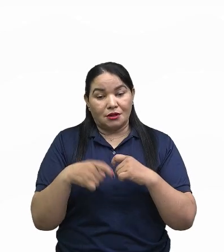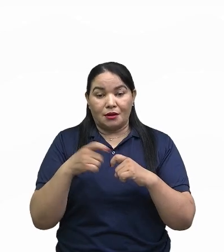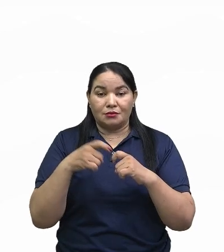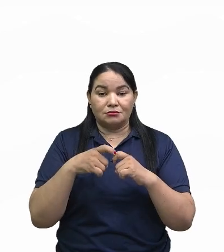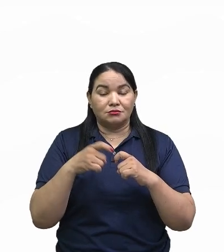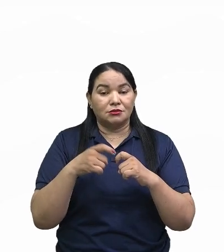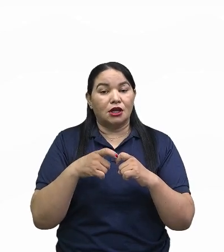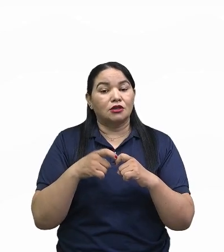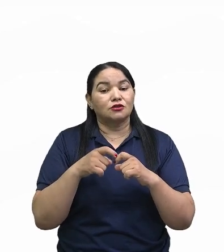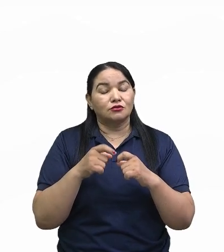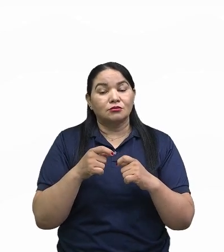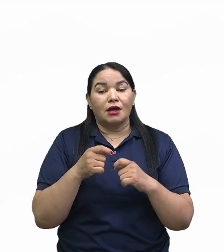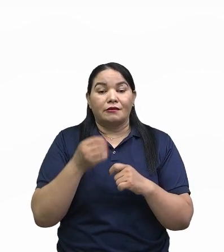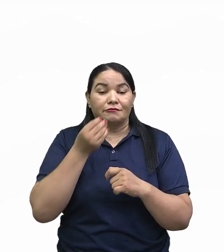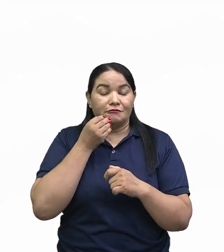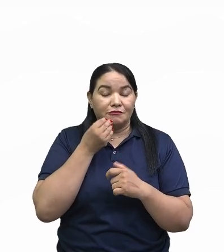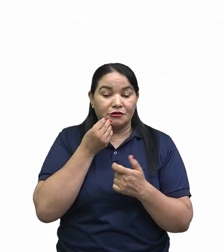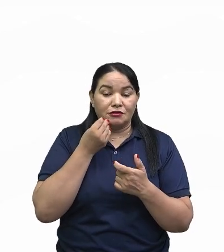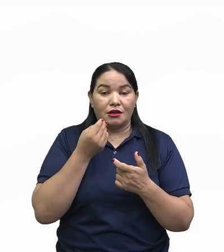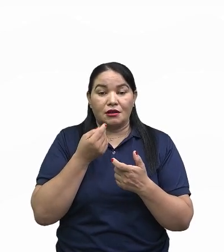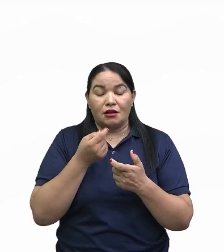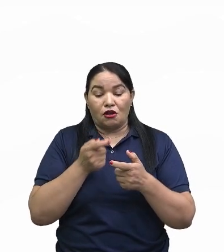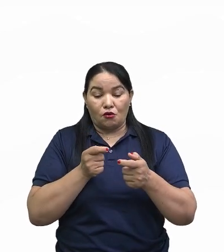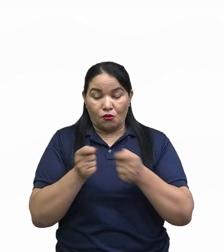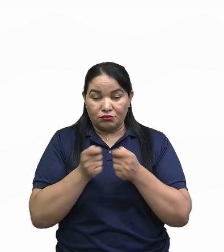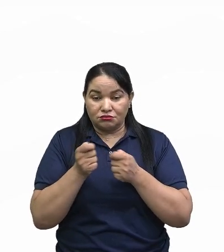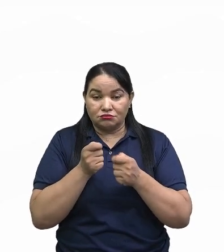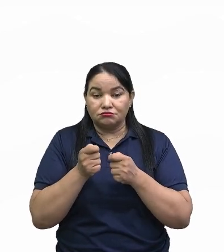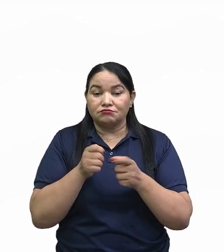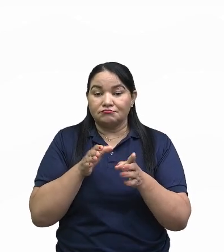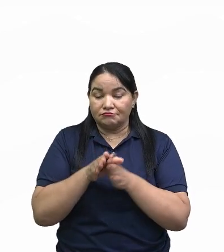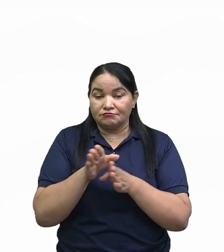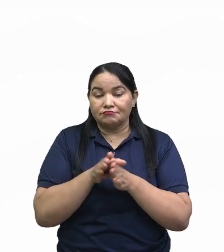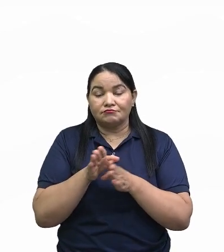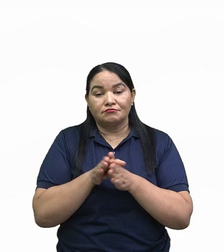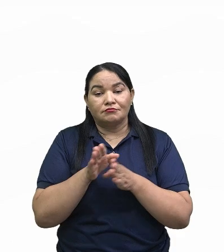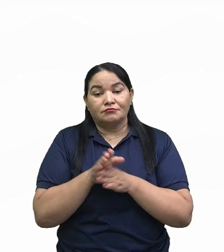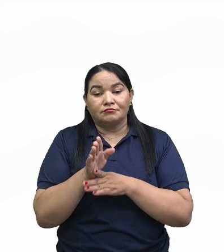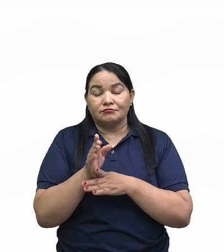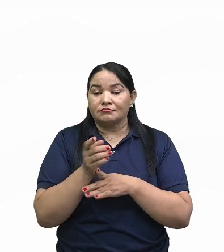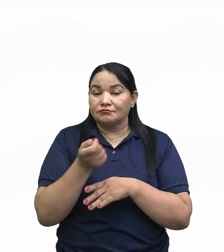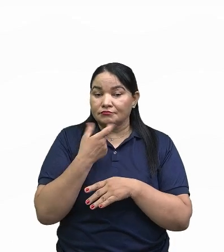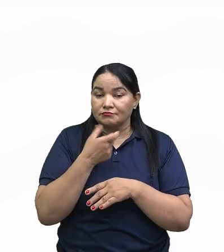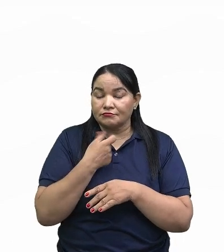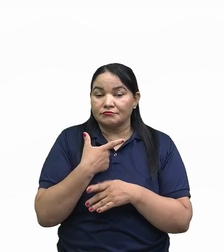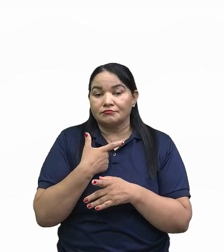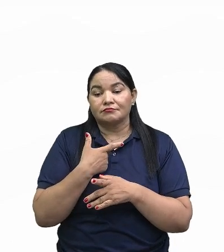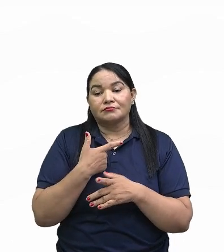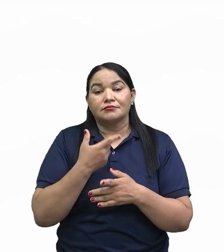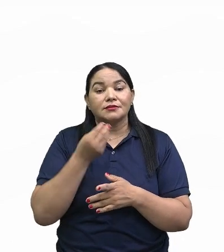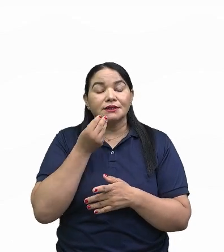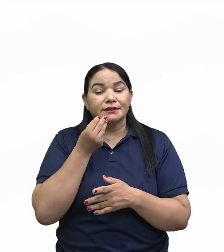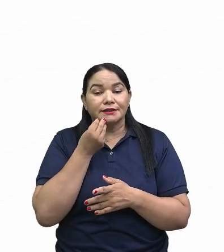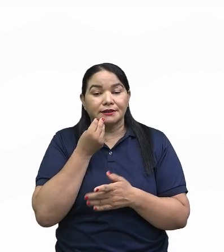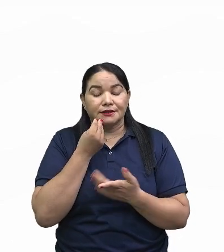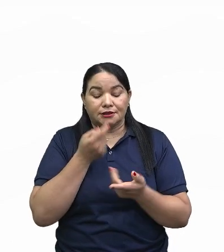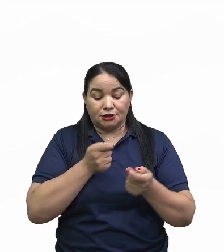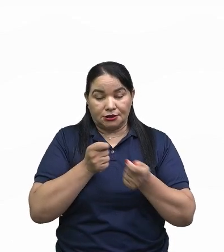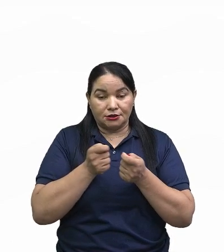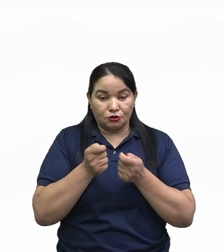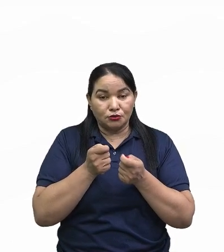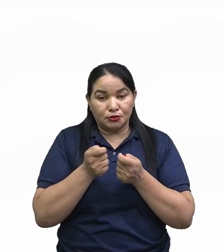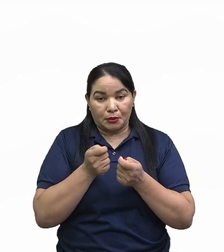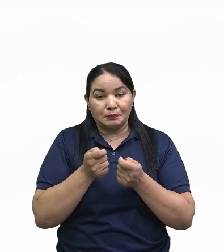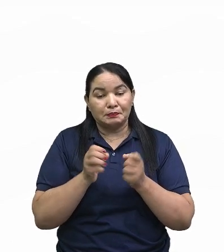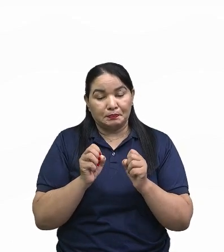para observar, né, as principais orientações, principais remédios para tentar manter ali esse equilíbrio,